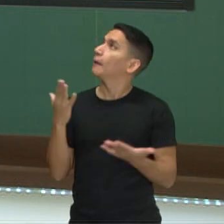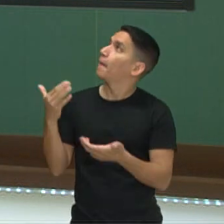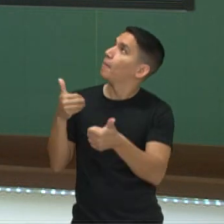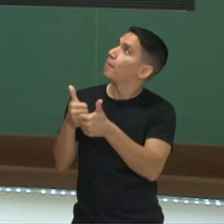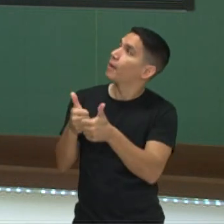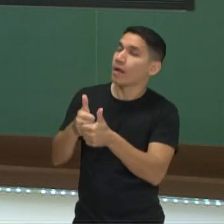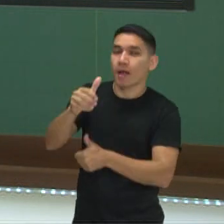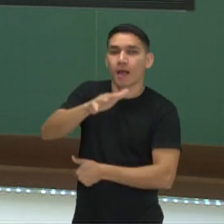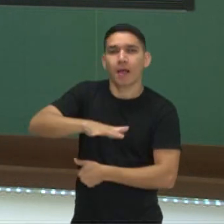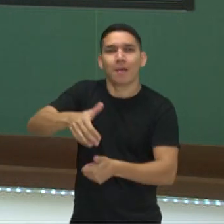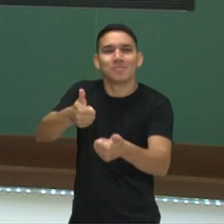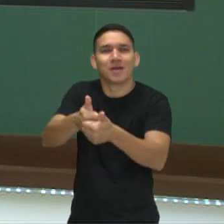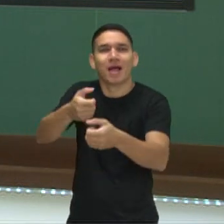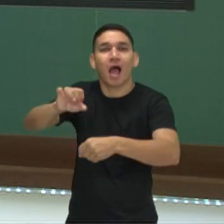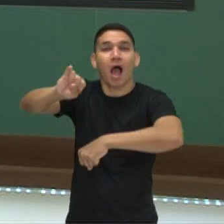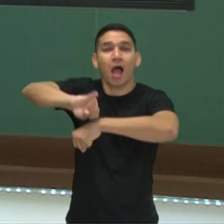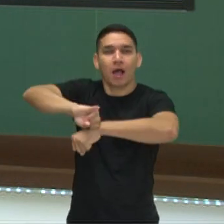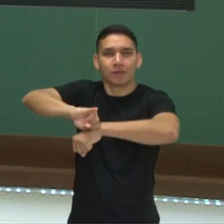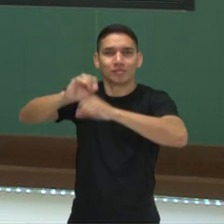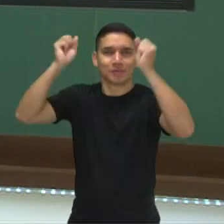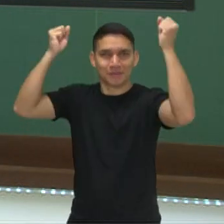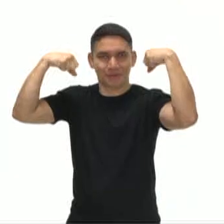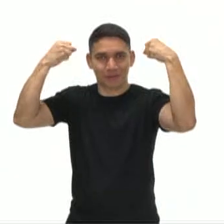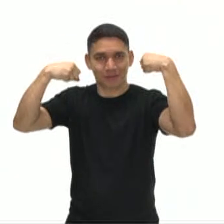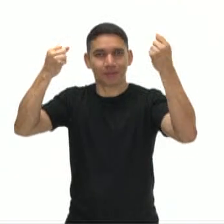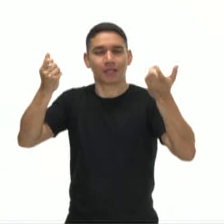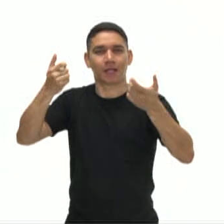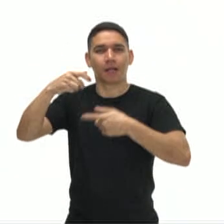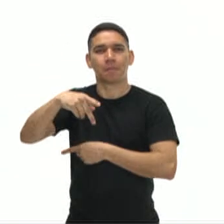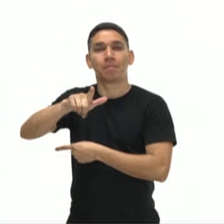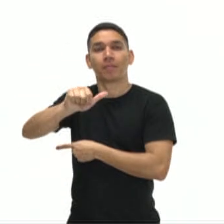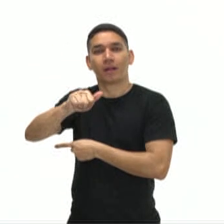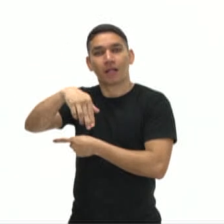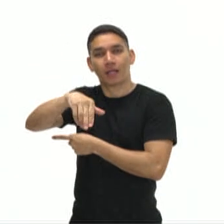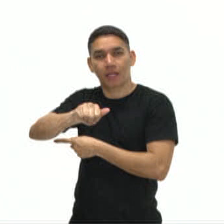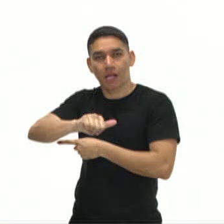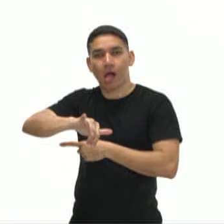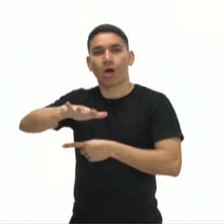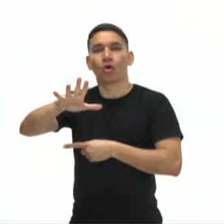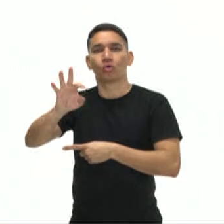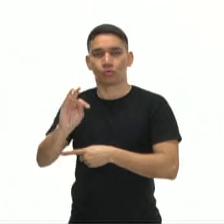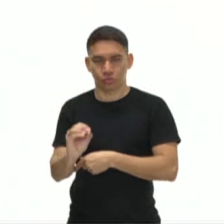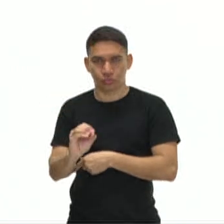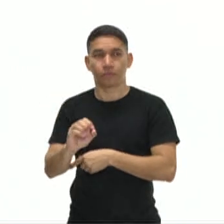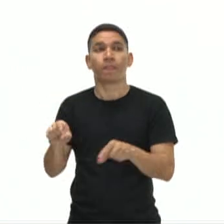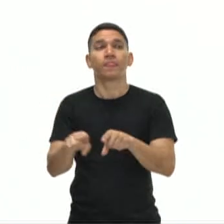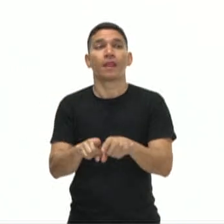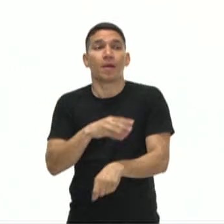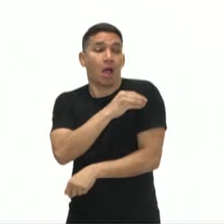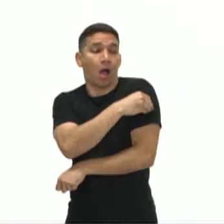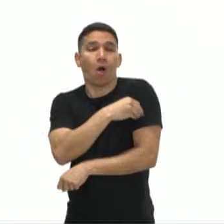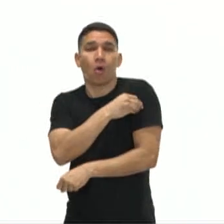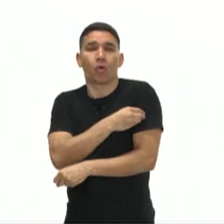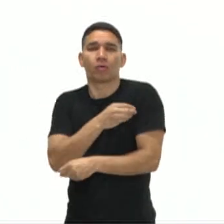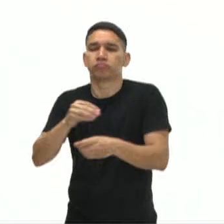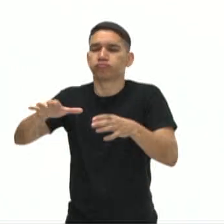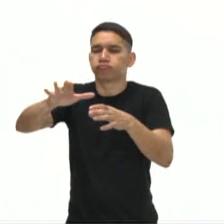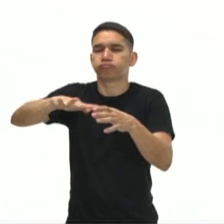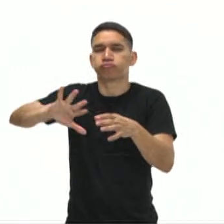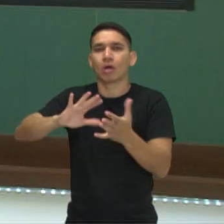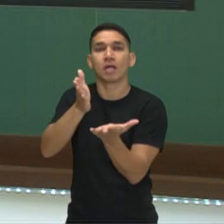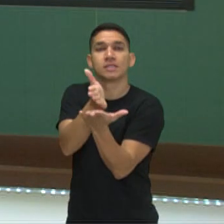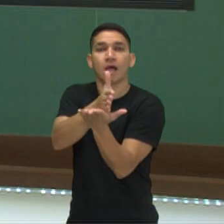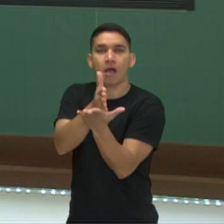à região da Cidade do México, a capital do México, na região de Planalto. Também tem o cultivo do algodão, mais ao centro e ao norte